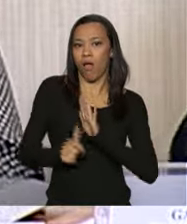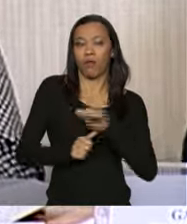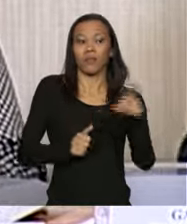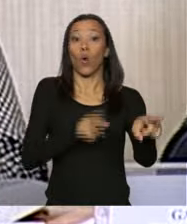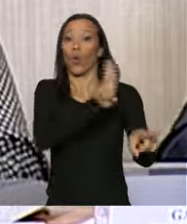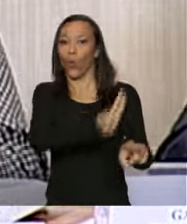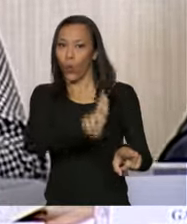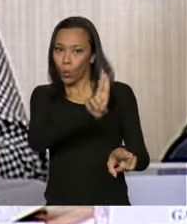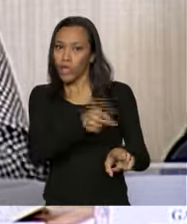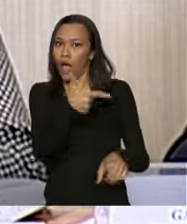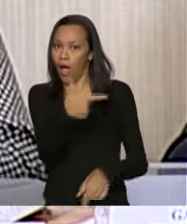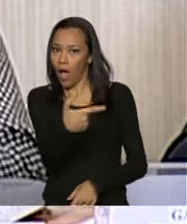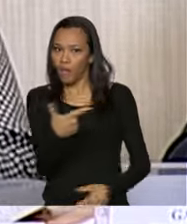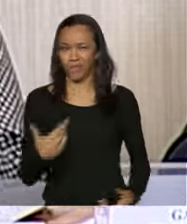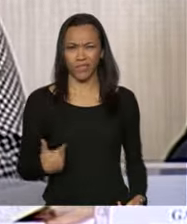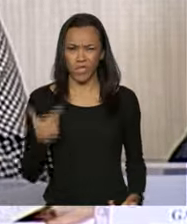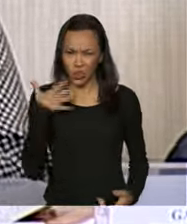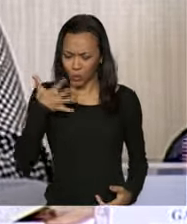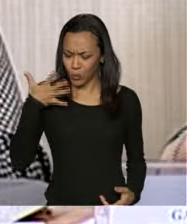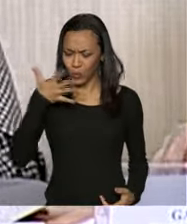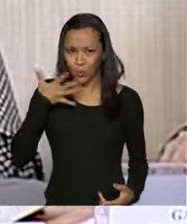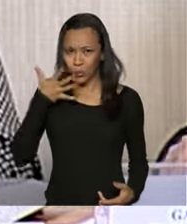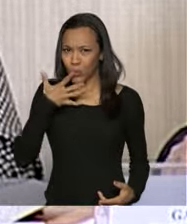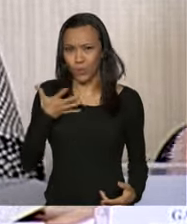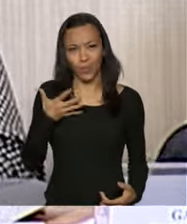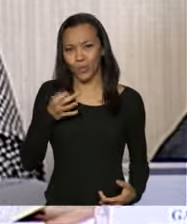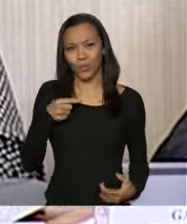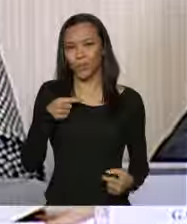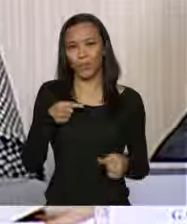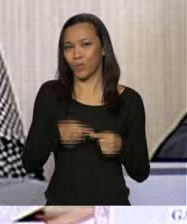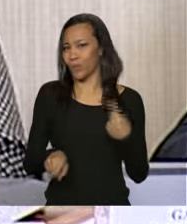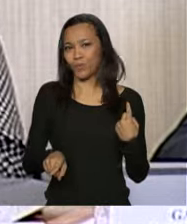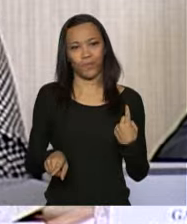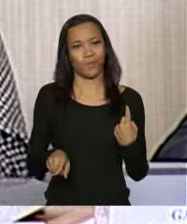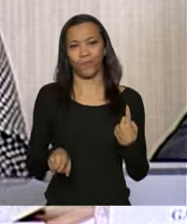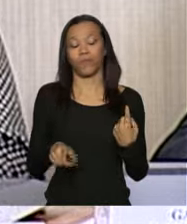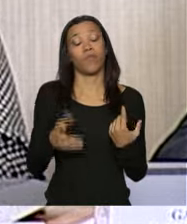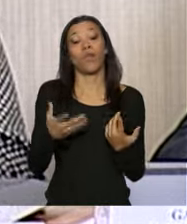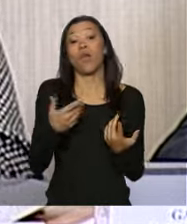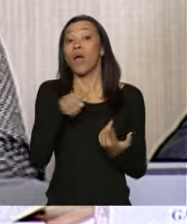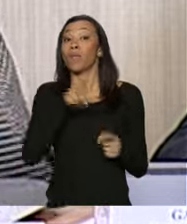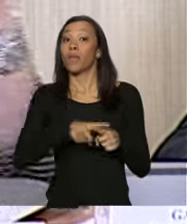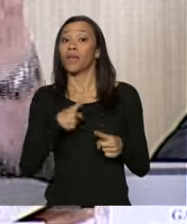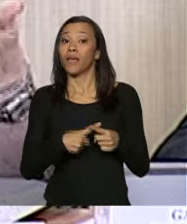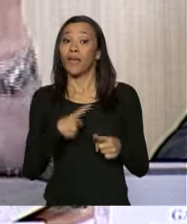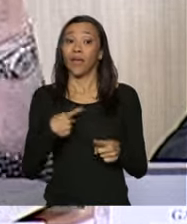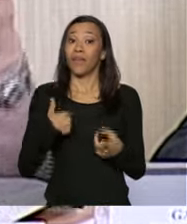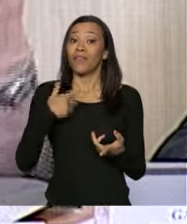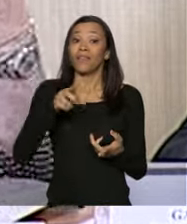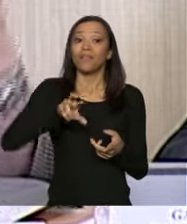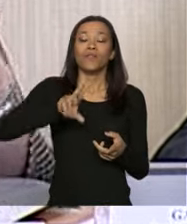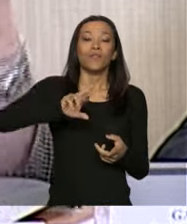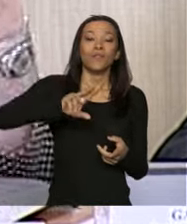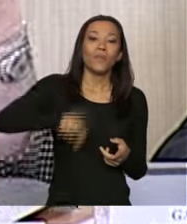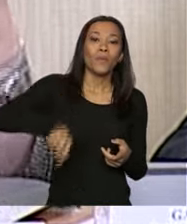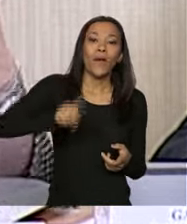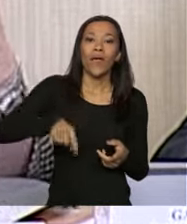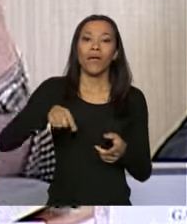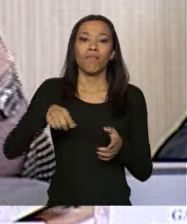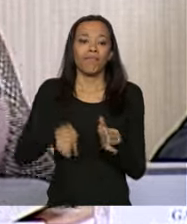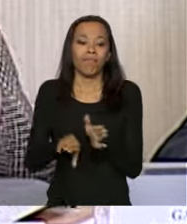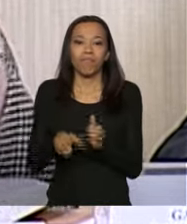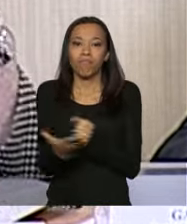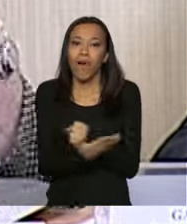um discurso correto, porque como lembrou bem o deputado Molon, ele não se ampara em nenhum dado